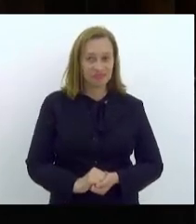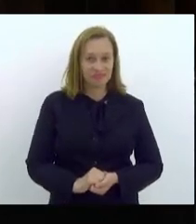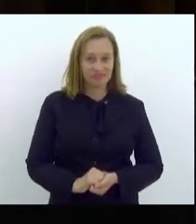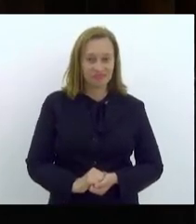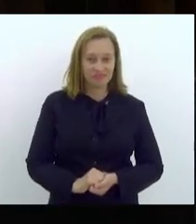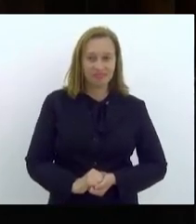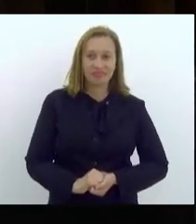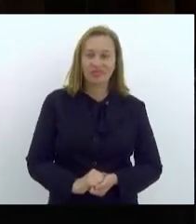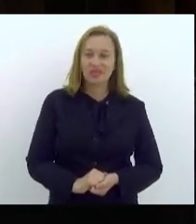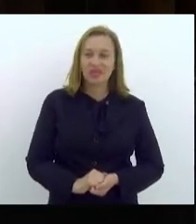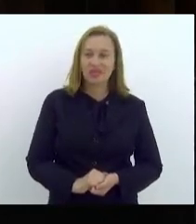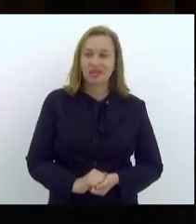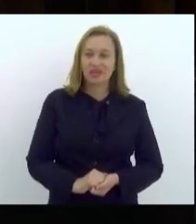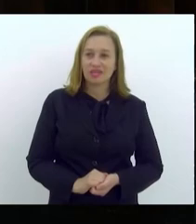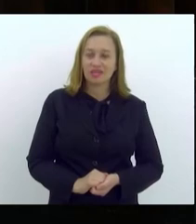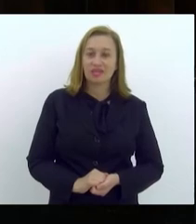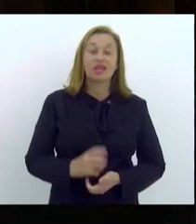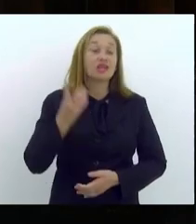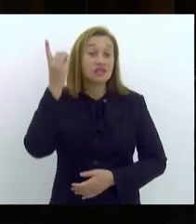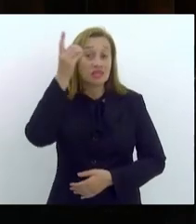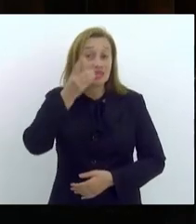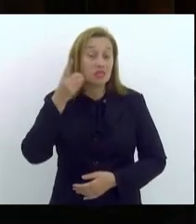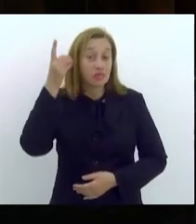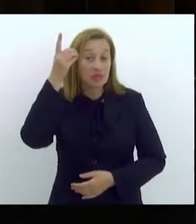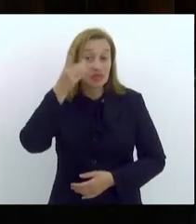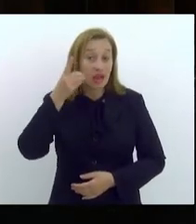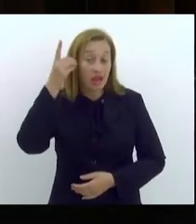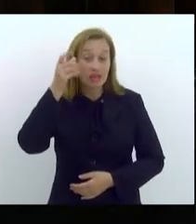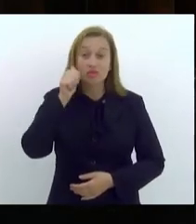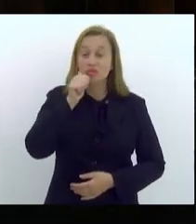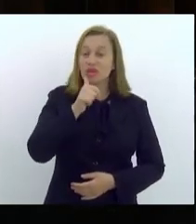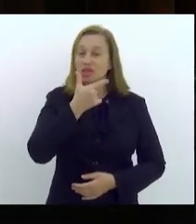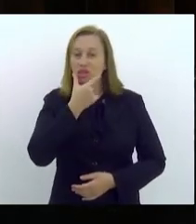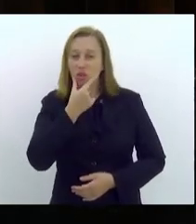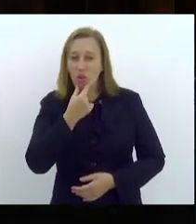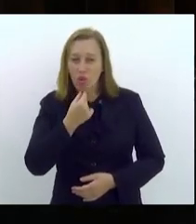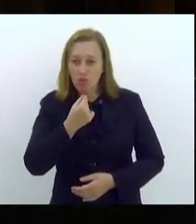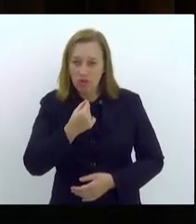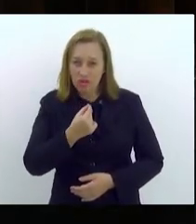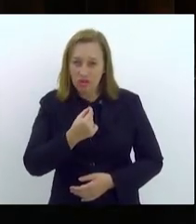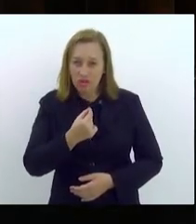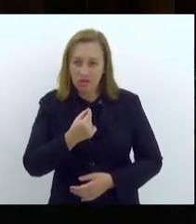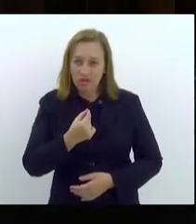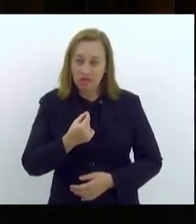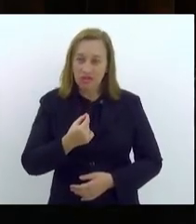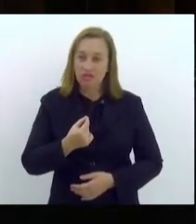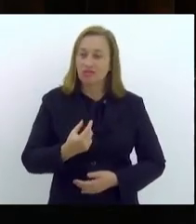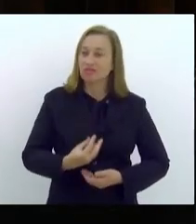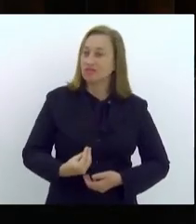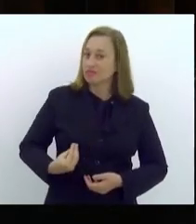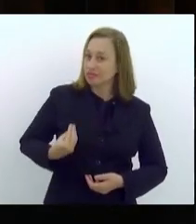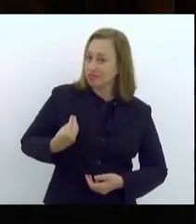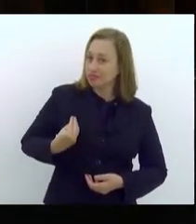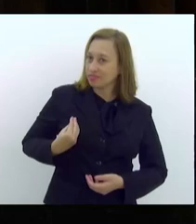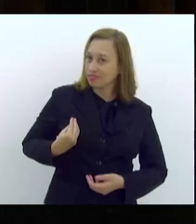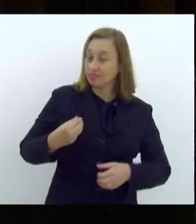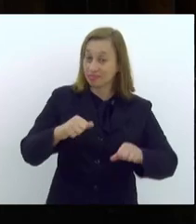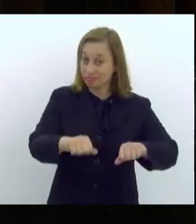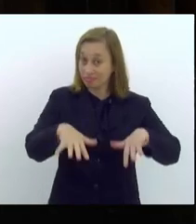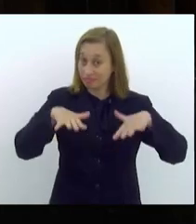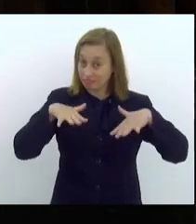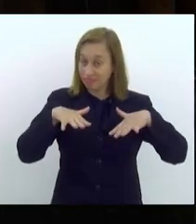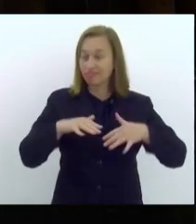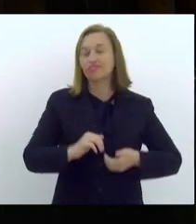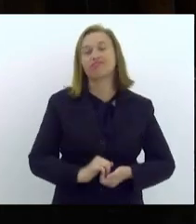Senhoras deputadas e deputados presentes em plenário.